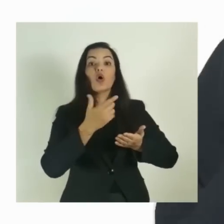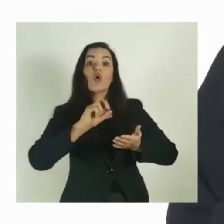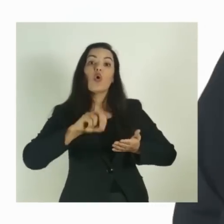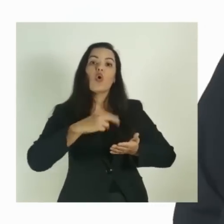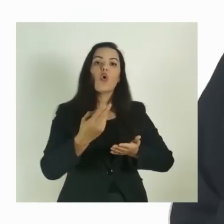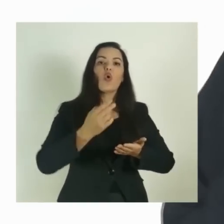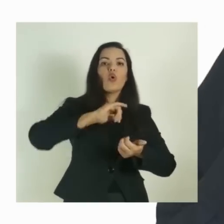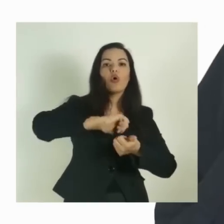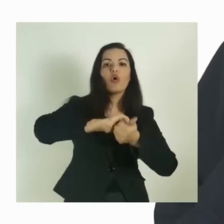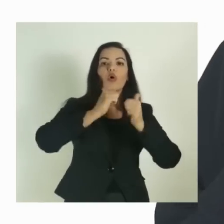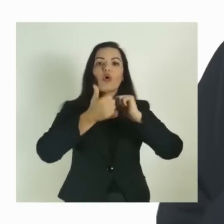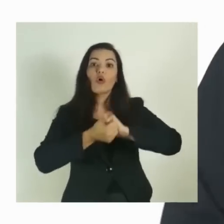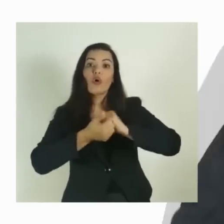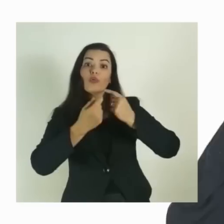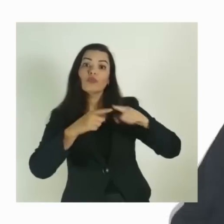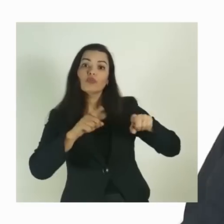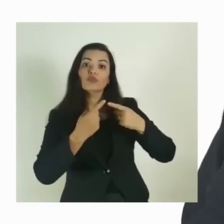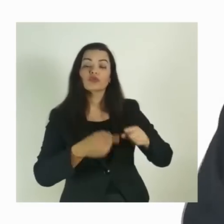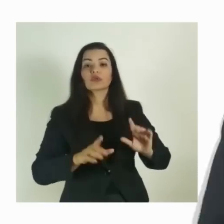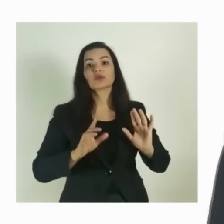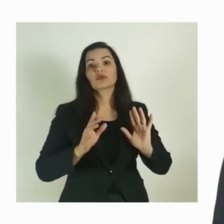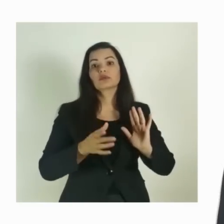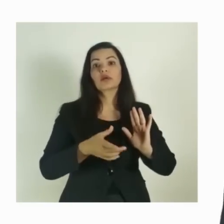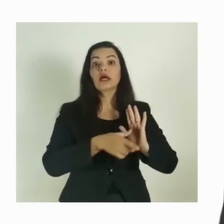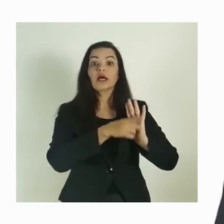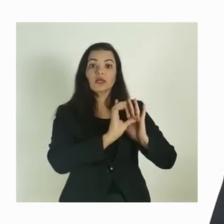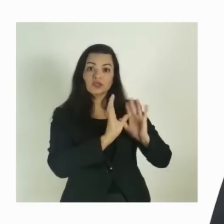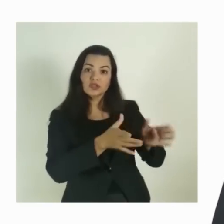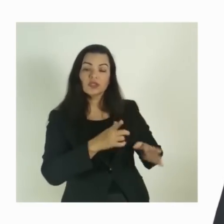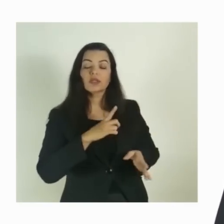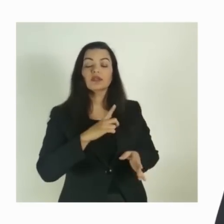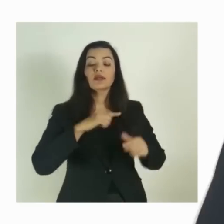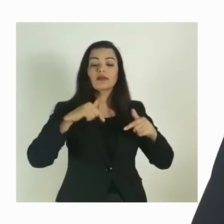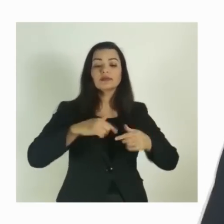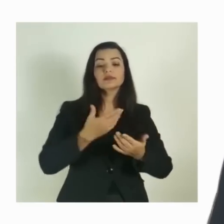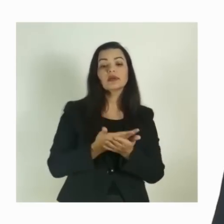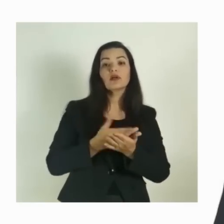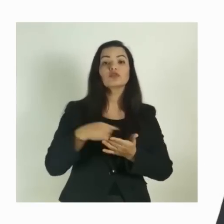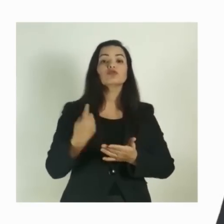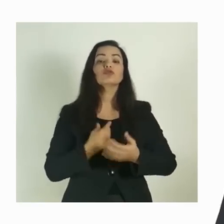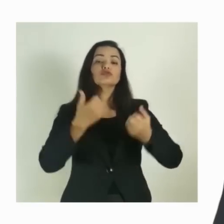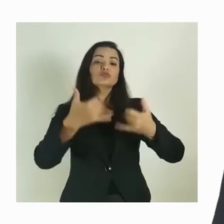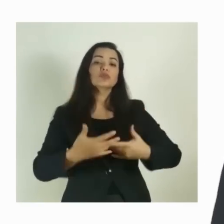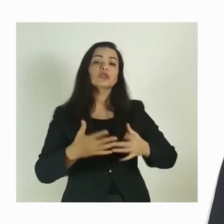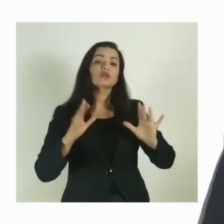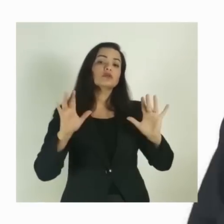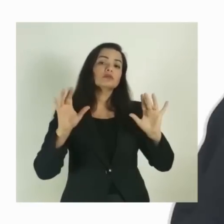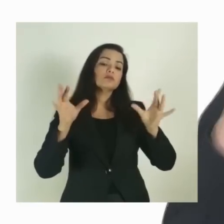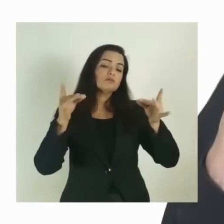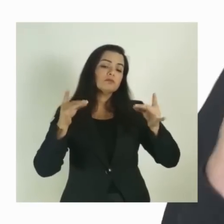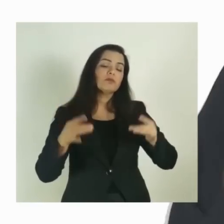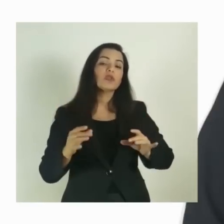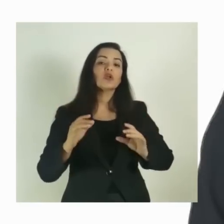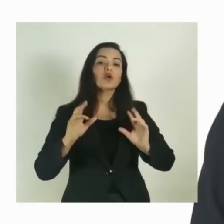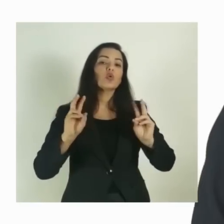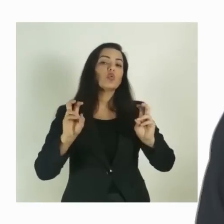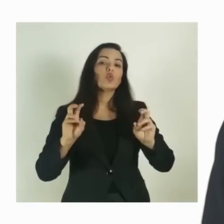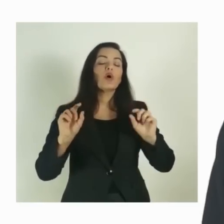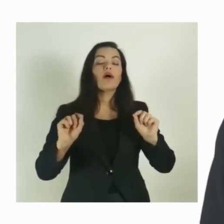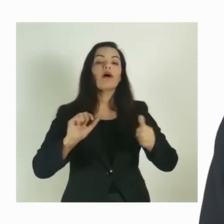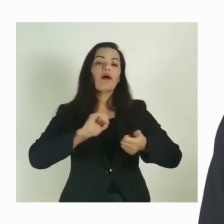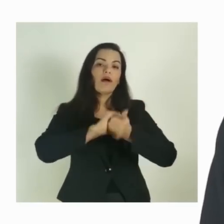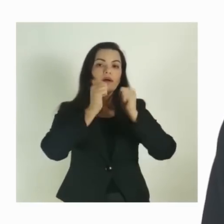adaptação de acordo com a necessidade. Nesta aula, a gente fala dessas adaptações, que no mundo da música a gente chama de versão, ou